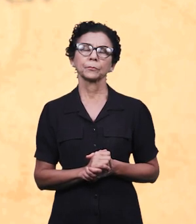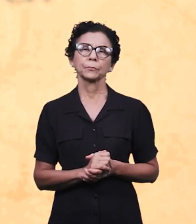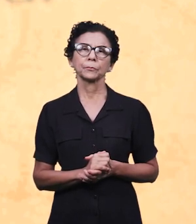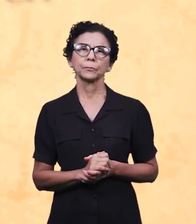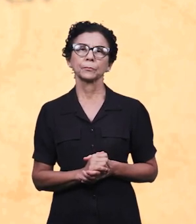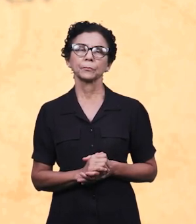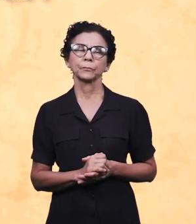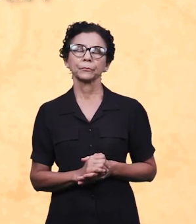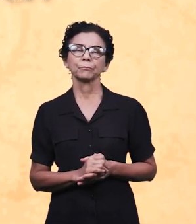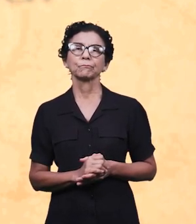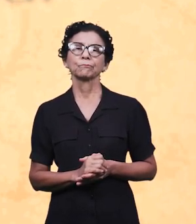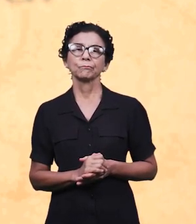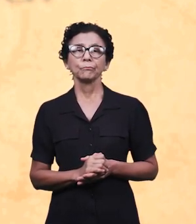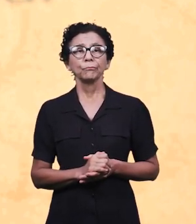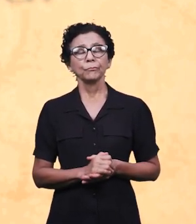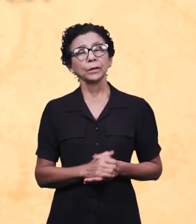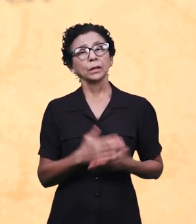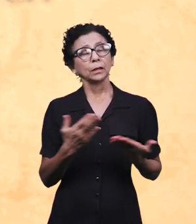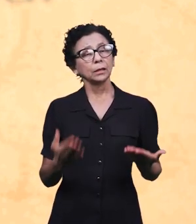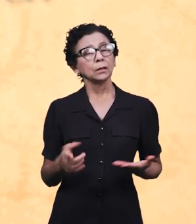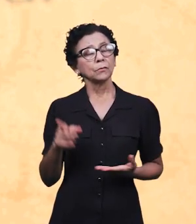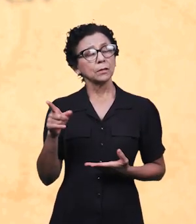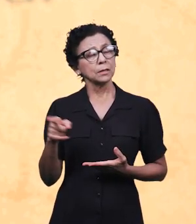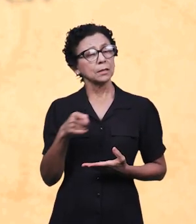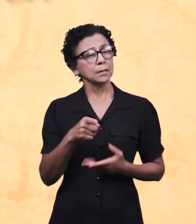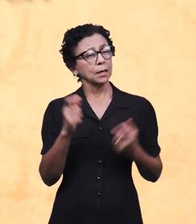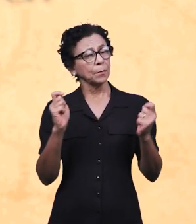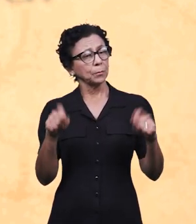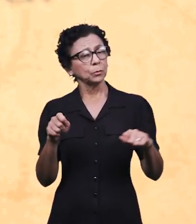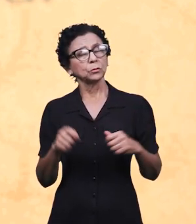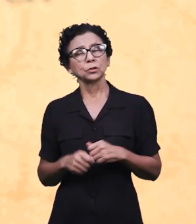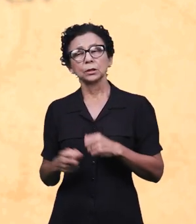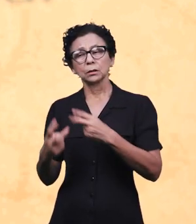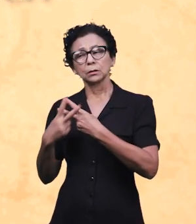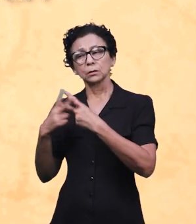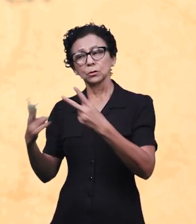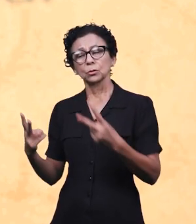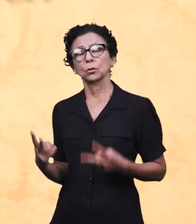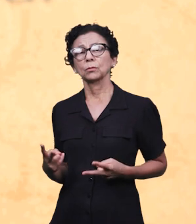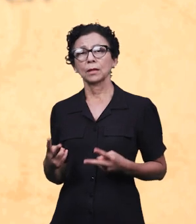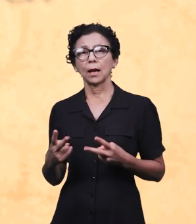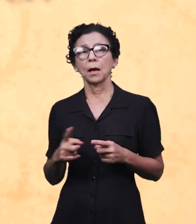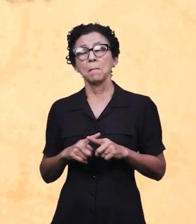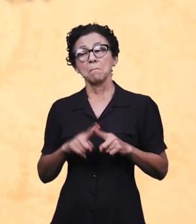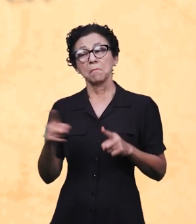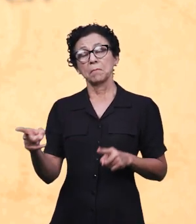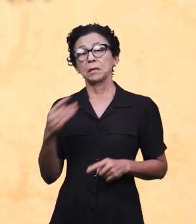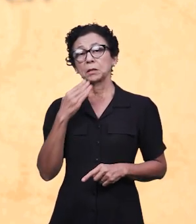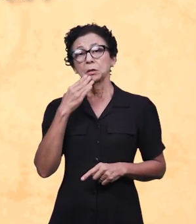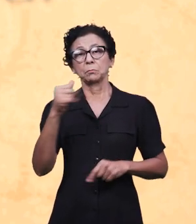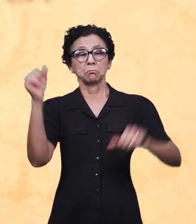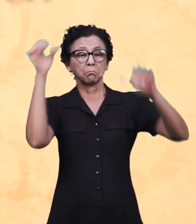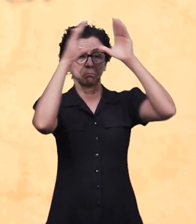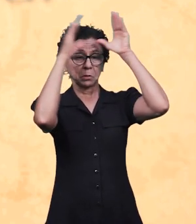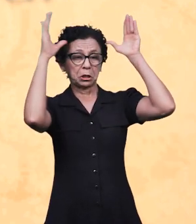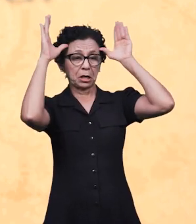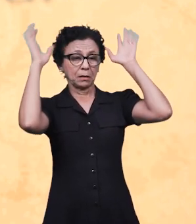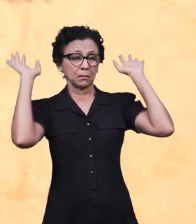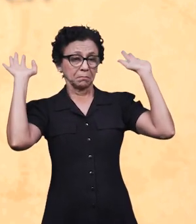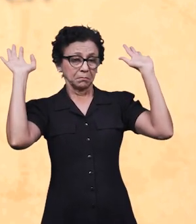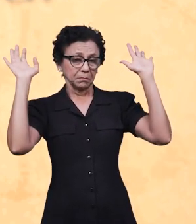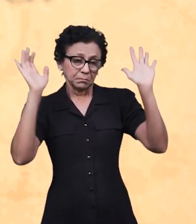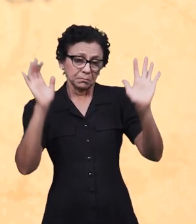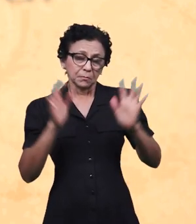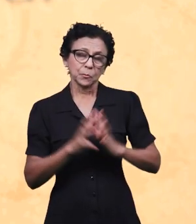a Itália, entregaram Paulo e alguns outros presos a um centurião por